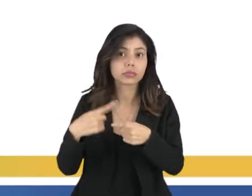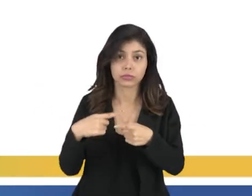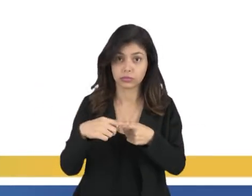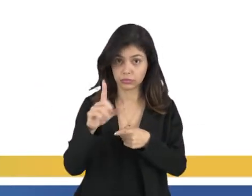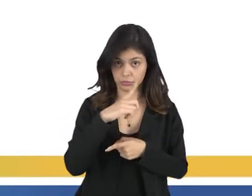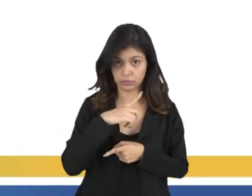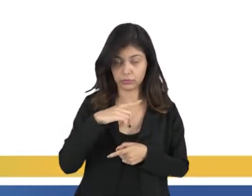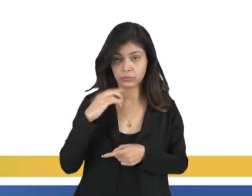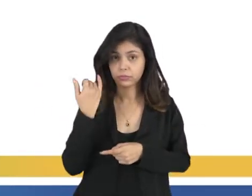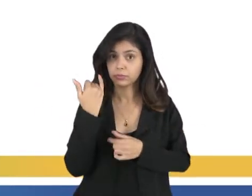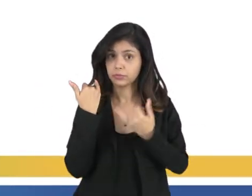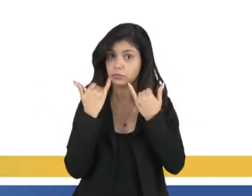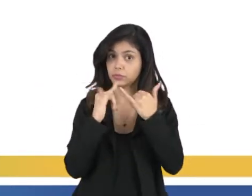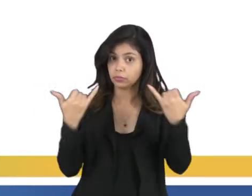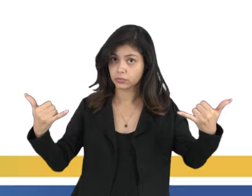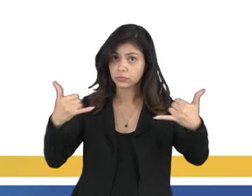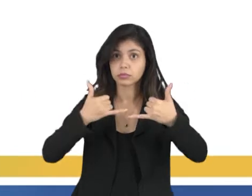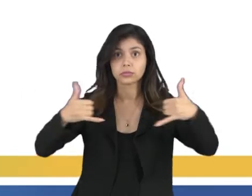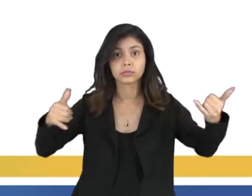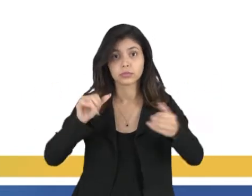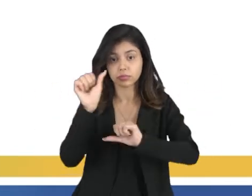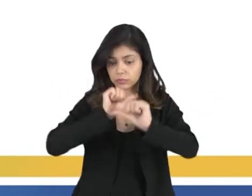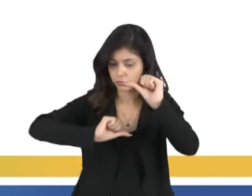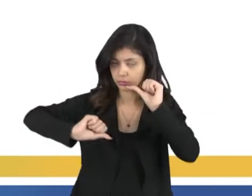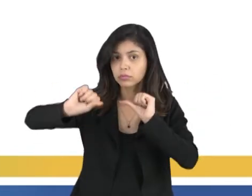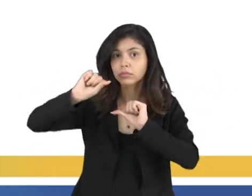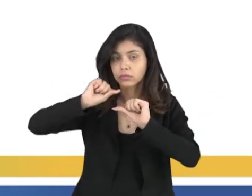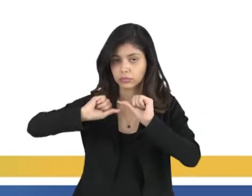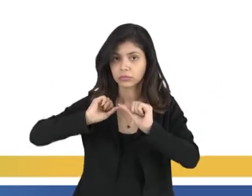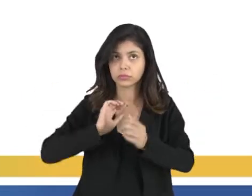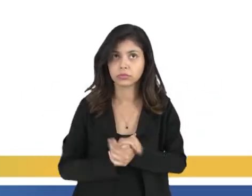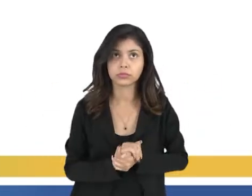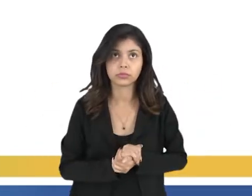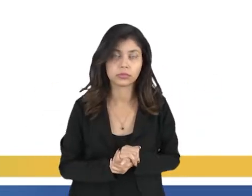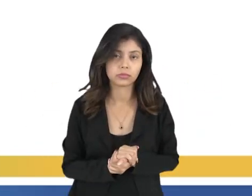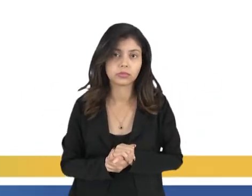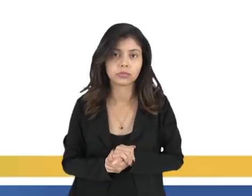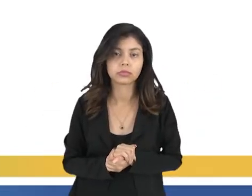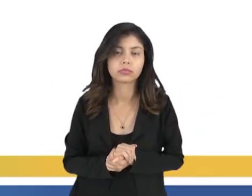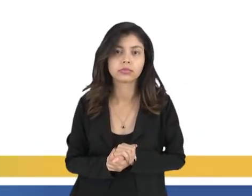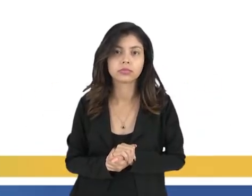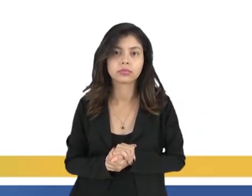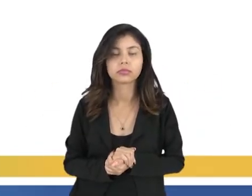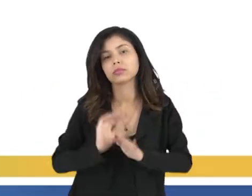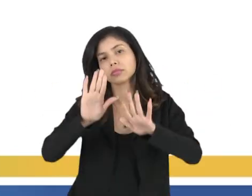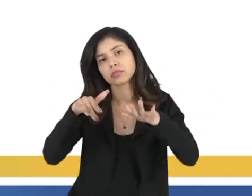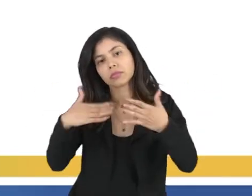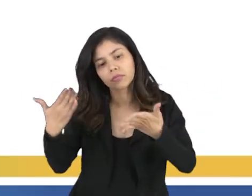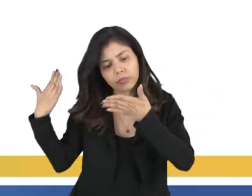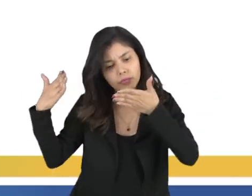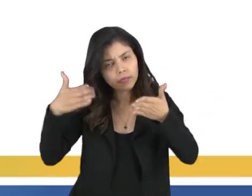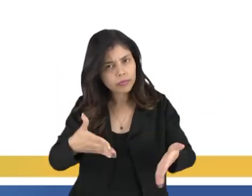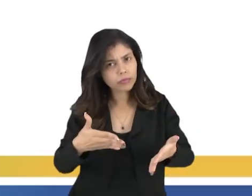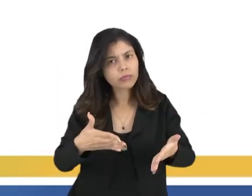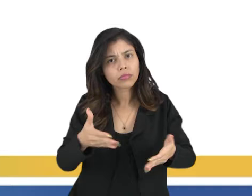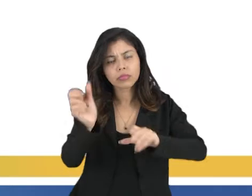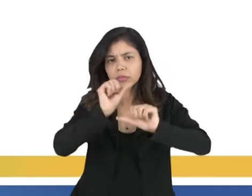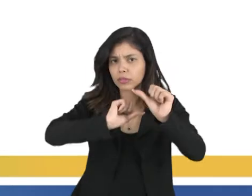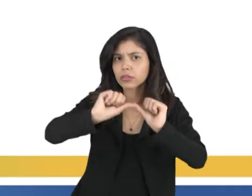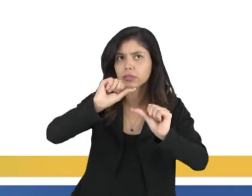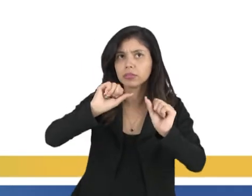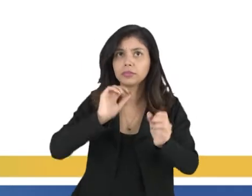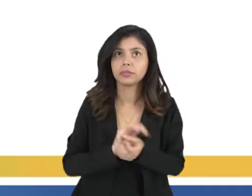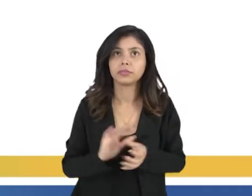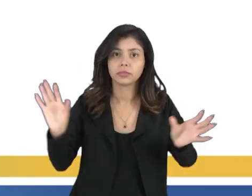uma energia química sendo transformada em energia elétrica. E qual é o objetivo dessa